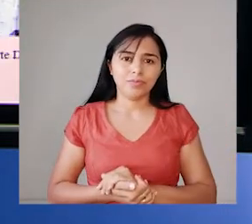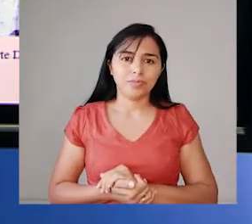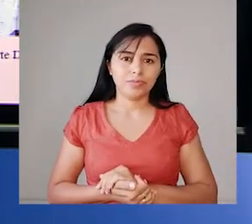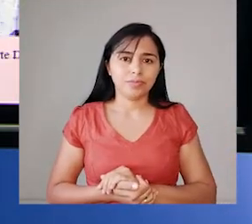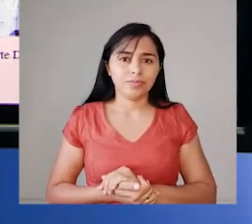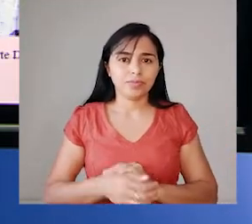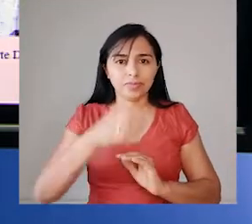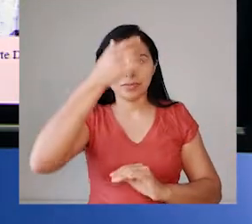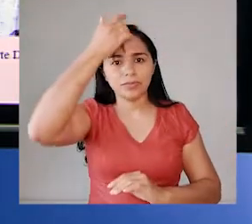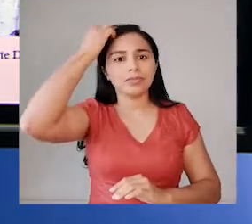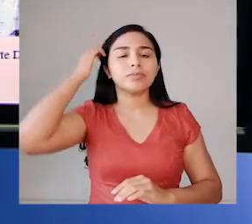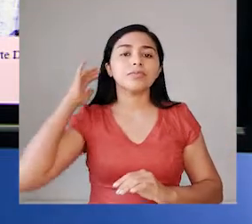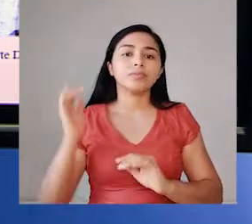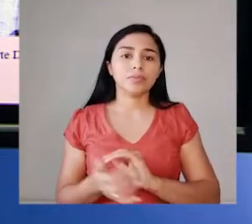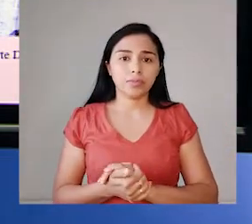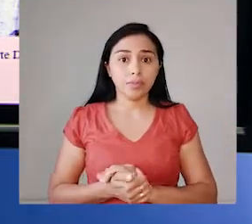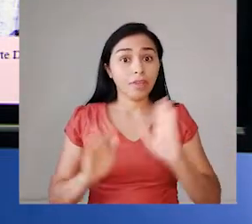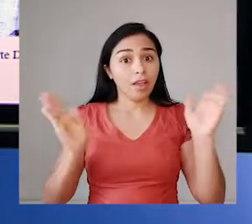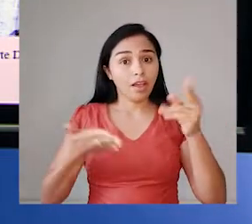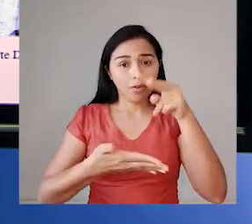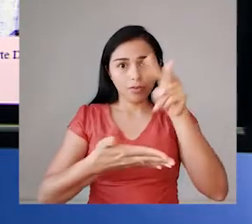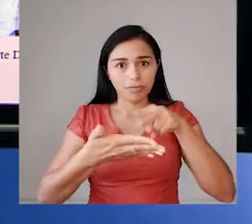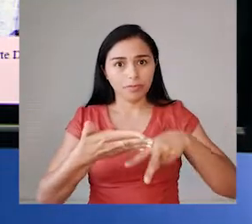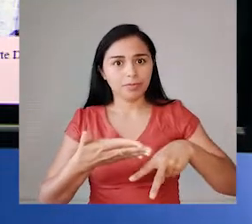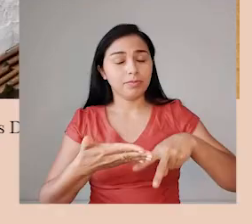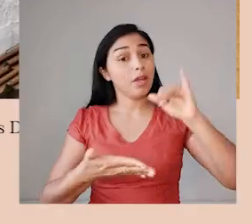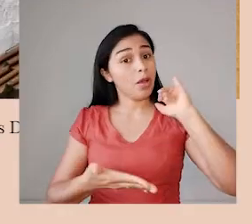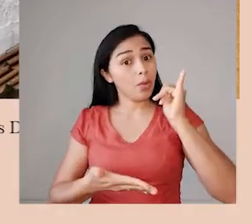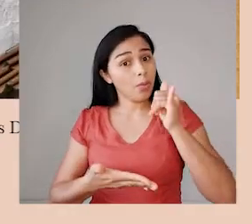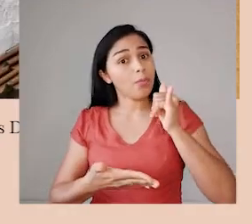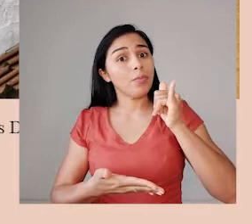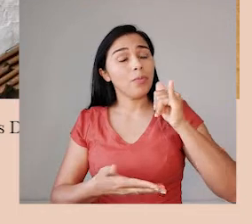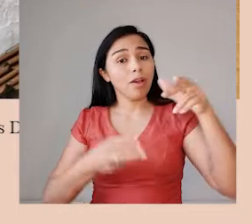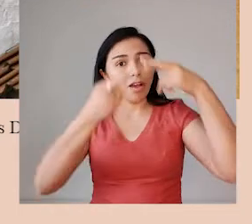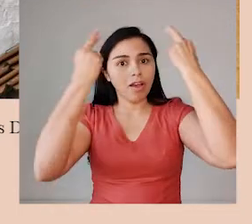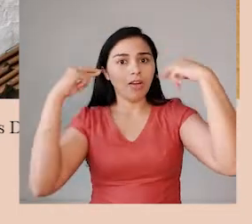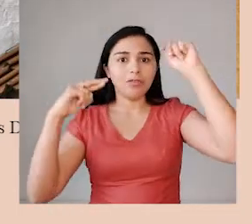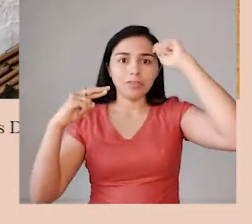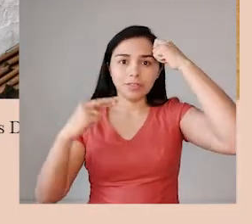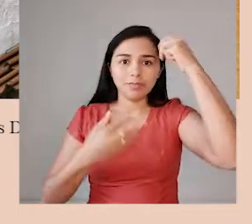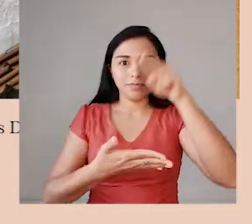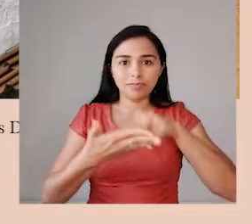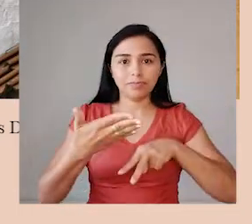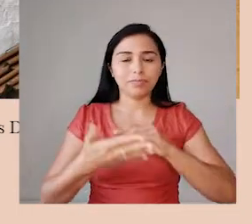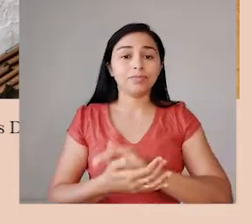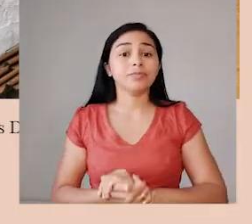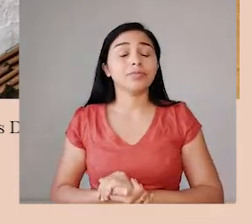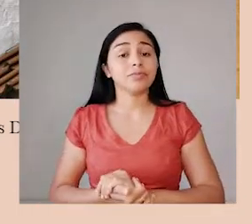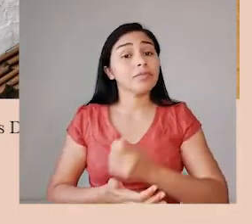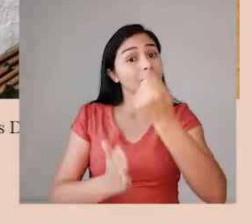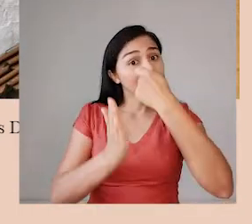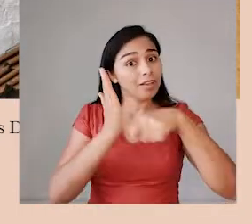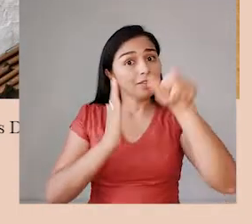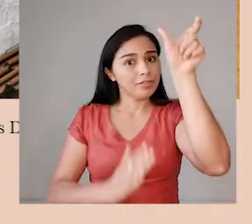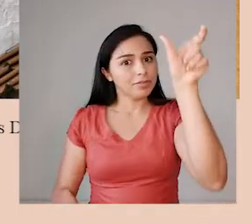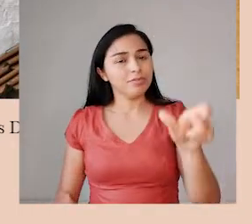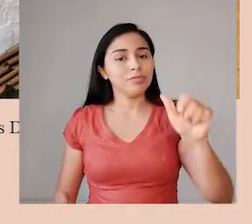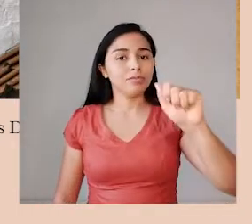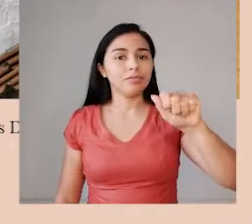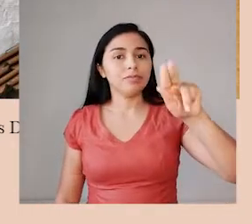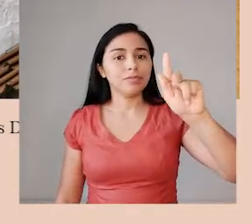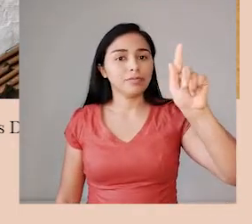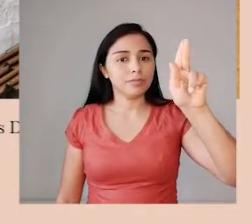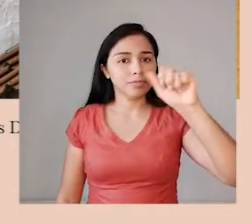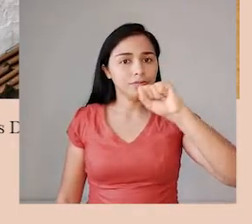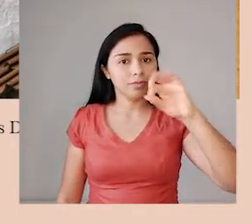Vamos agora ler o conto A Ovelha Negra. A Ovelha Negra, Augusto Monterroso.